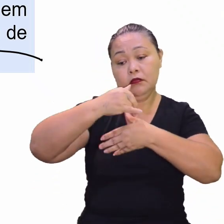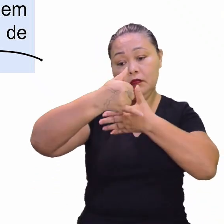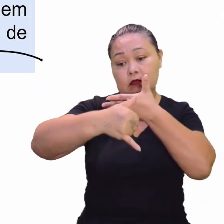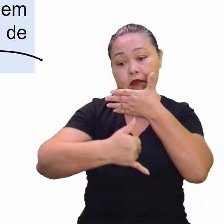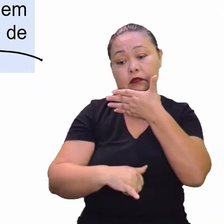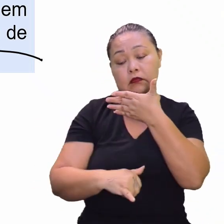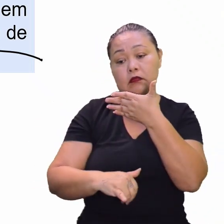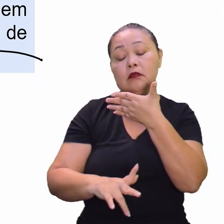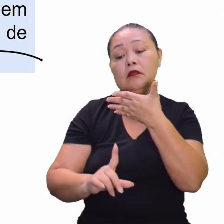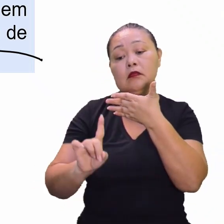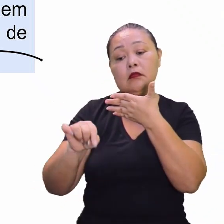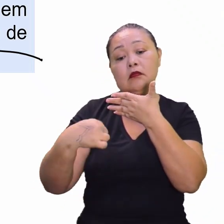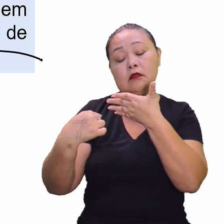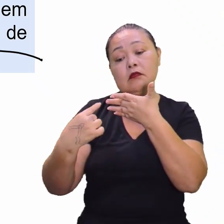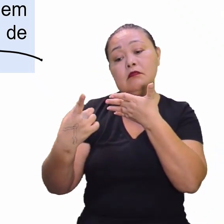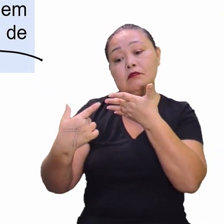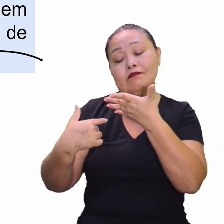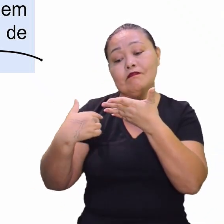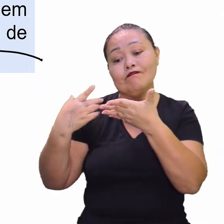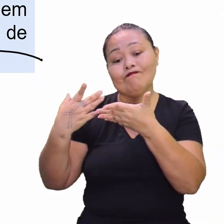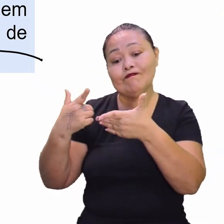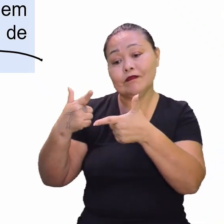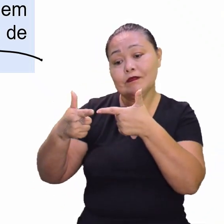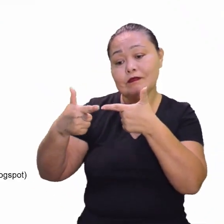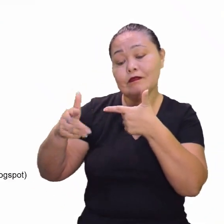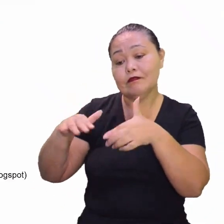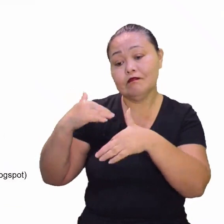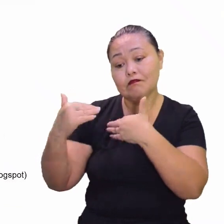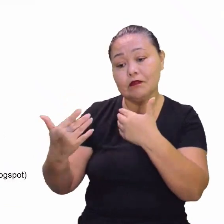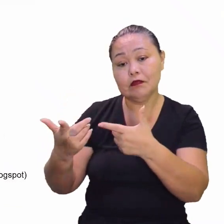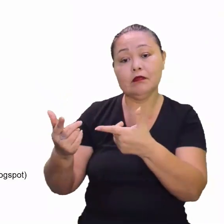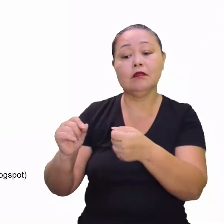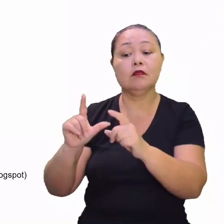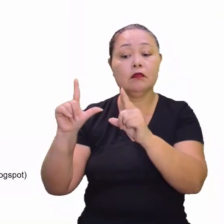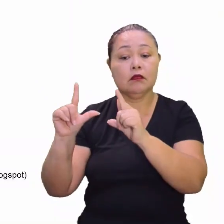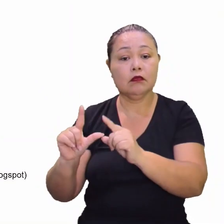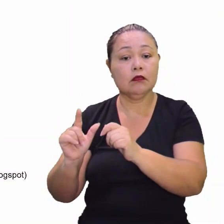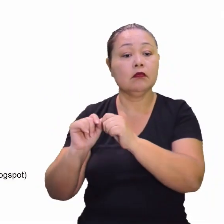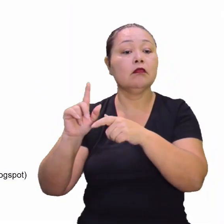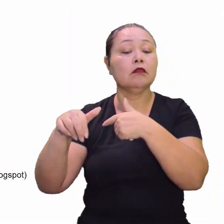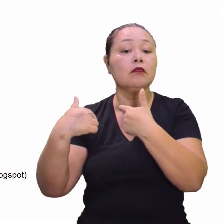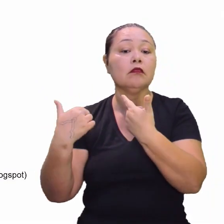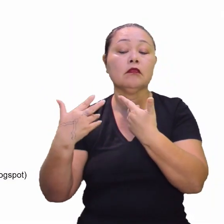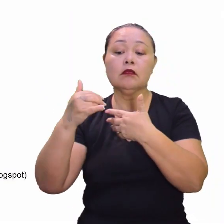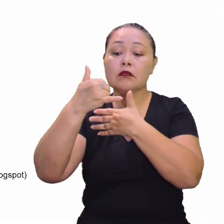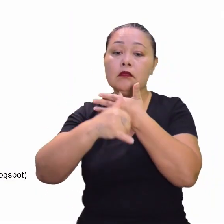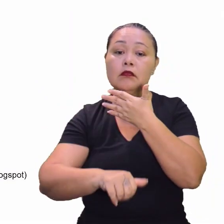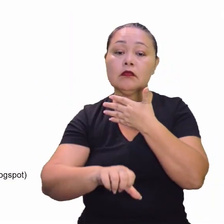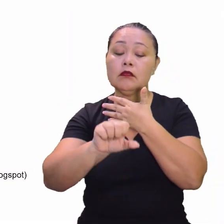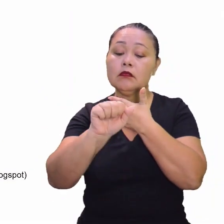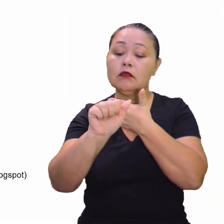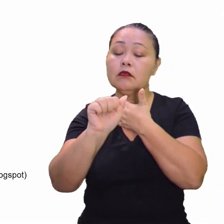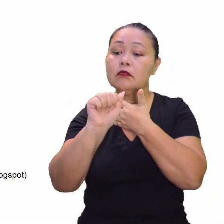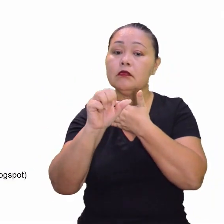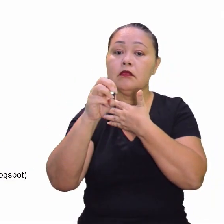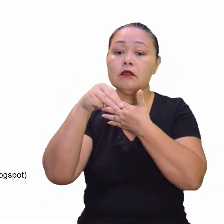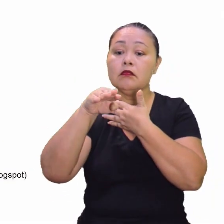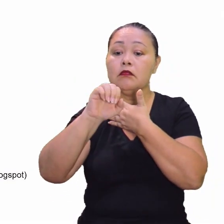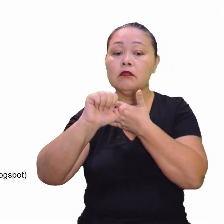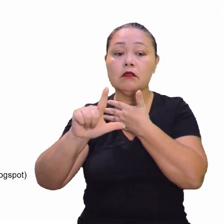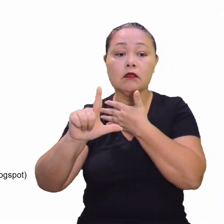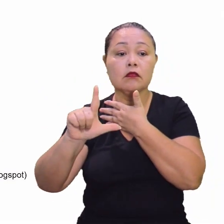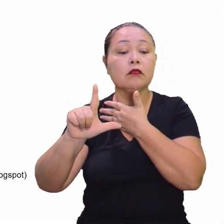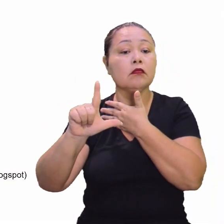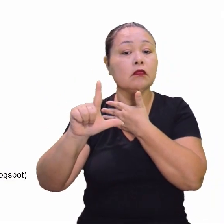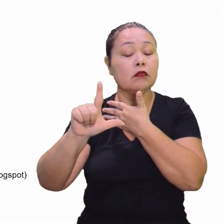desses empreendimentos hidrelétricos, eles acabam sendo afetados também. Nós temos aqui a hidrelétrica de Samuel, que